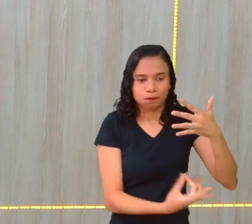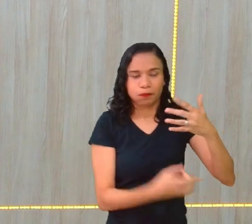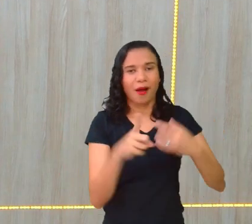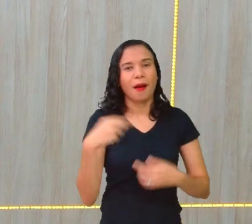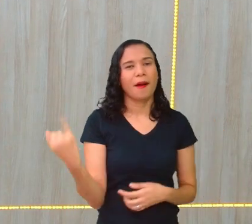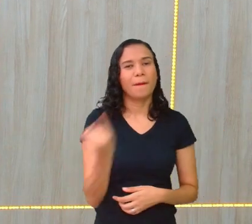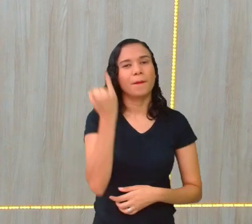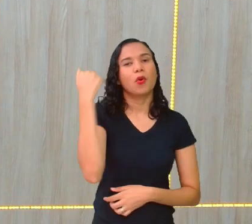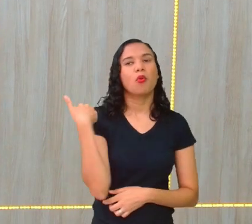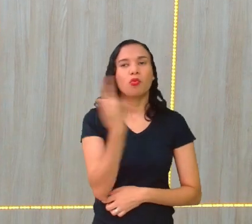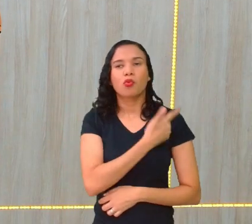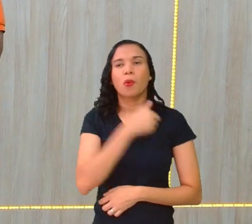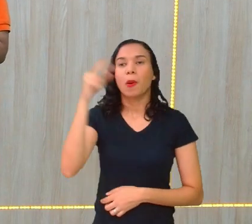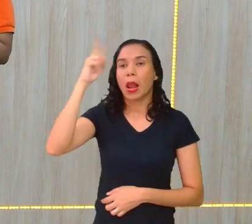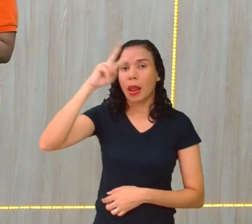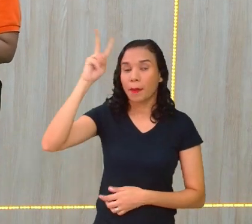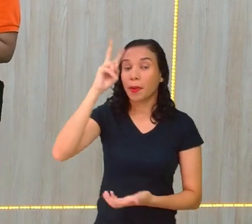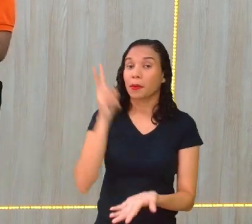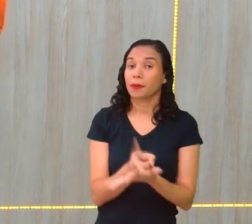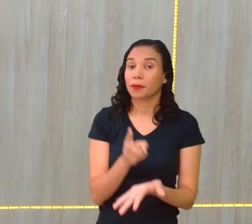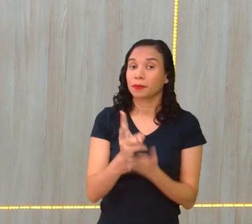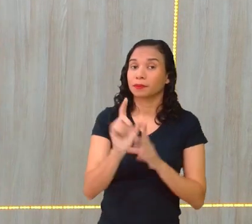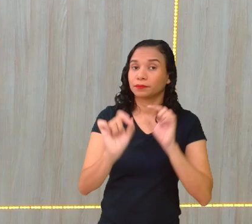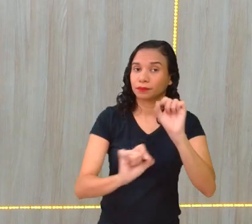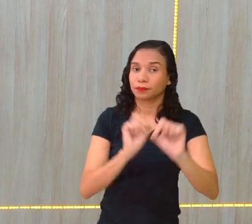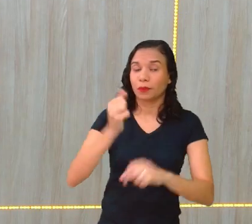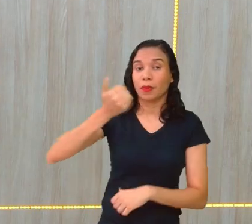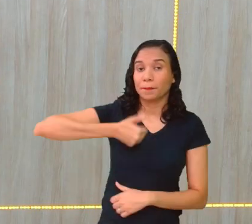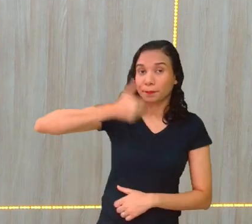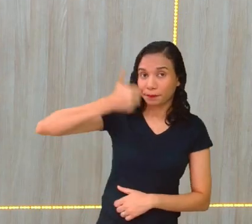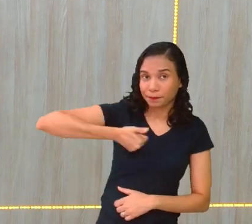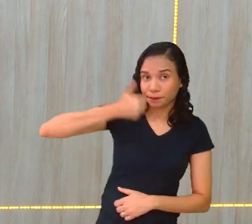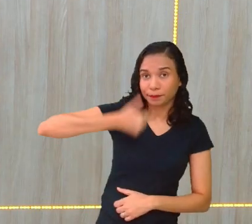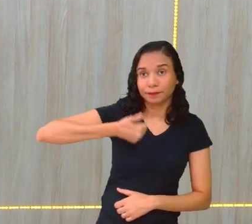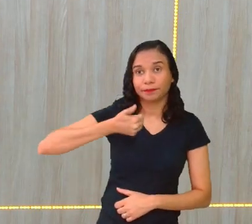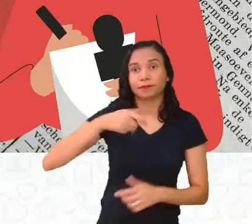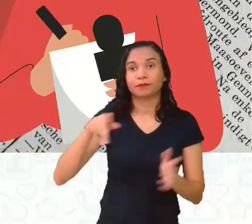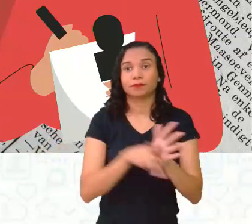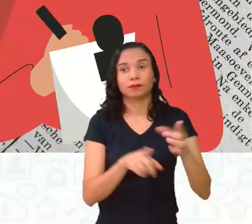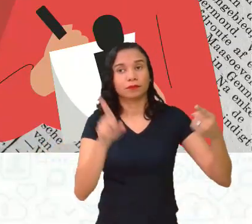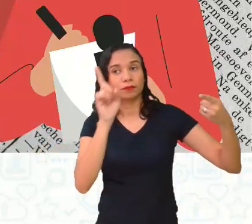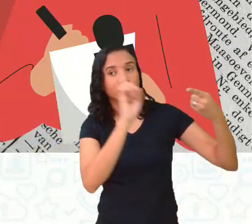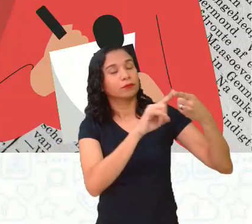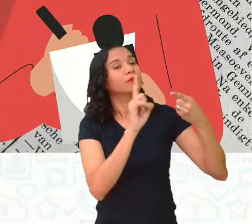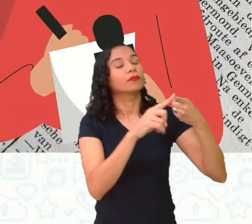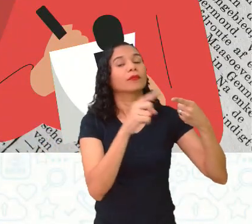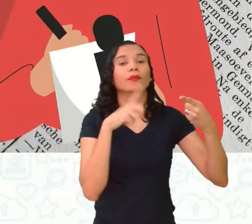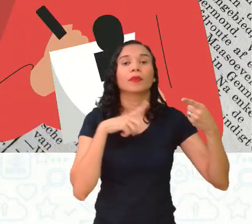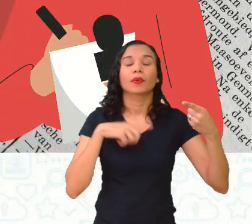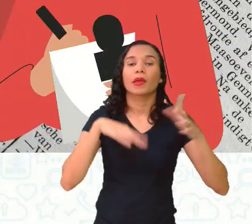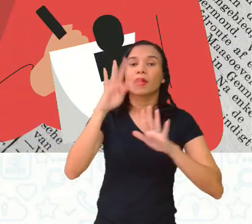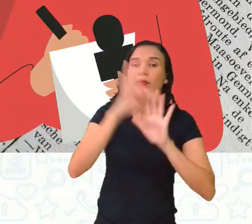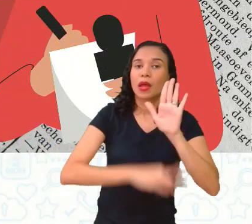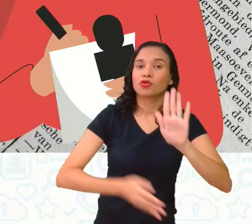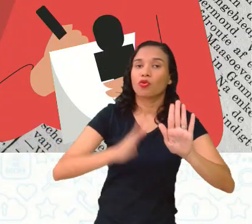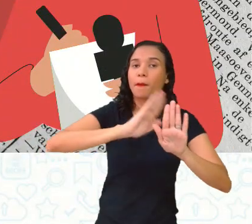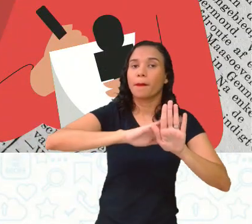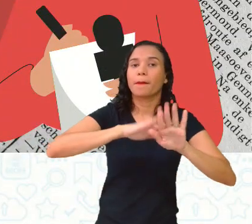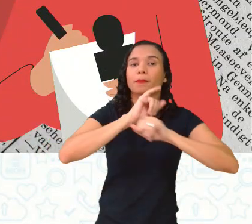para que fique bem fresco na nossa mente. Ó. Primeiro tópico, a notícia é um texto de